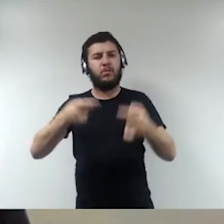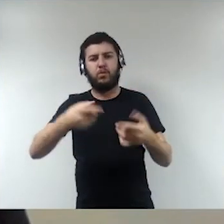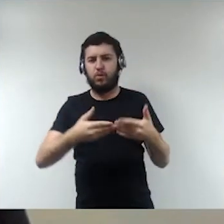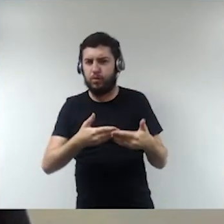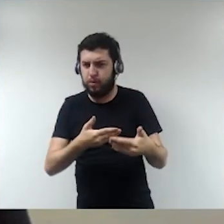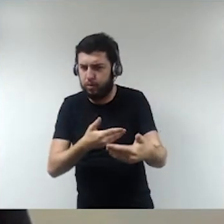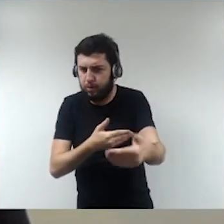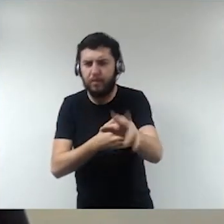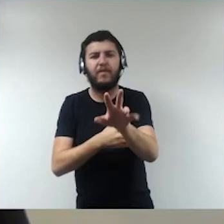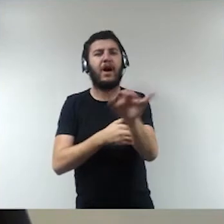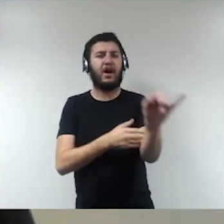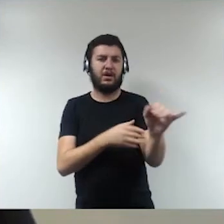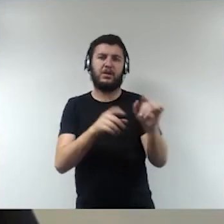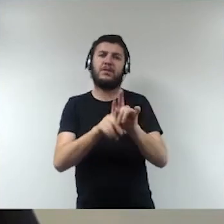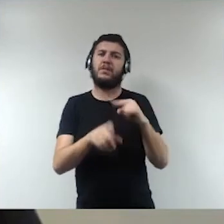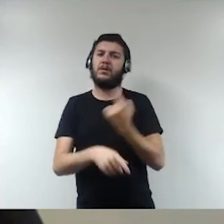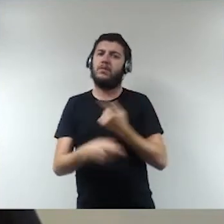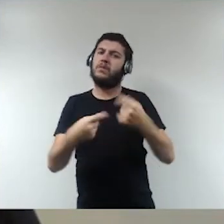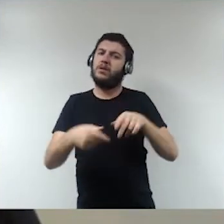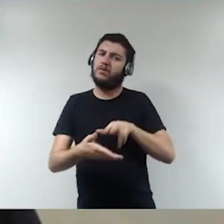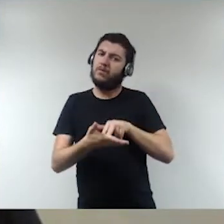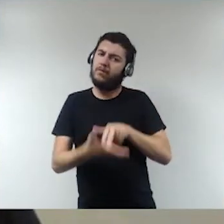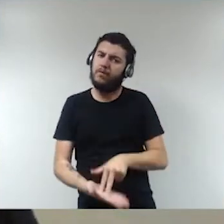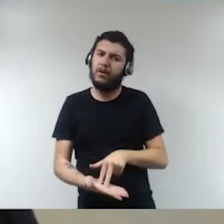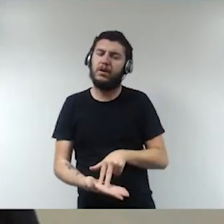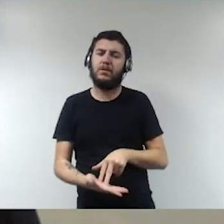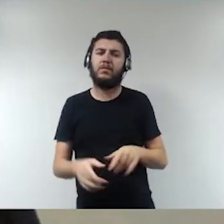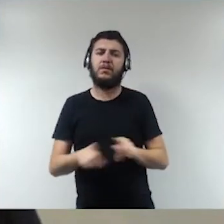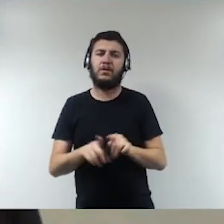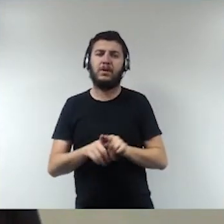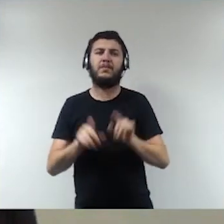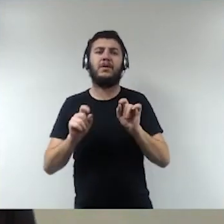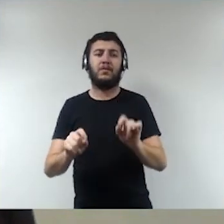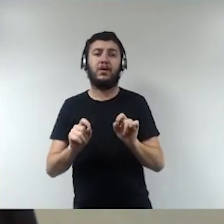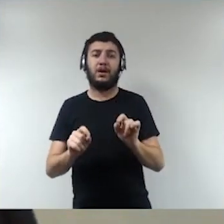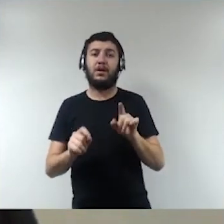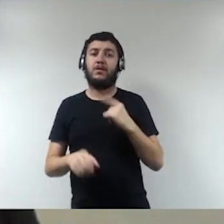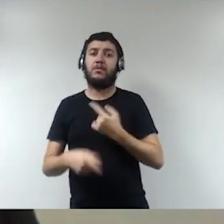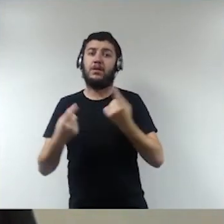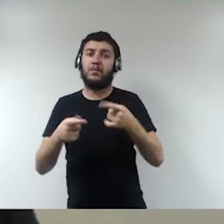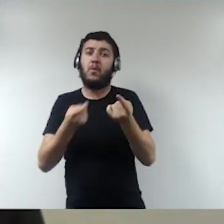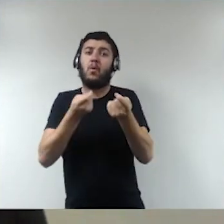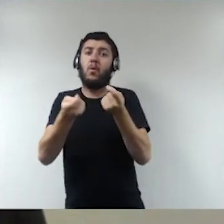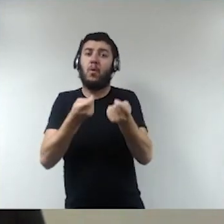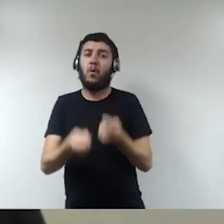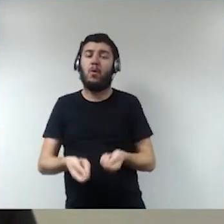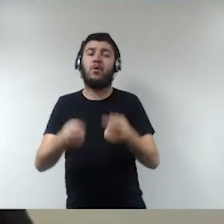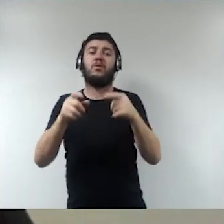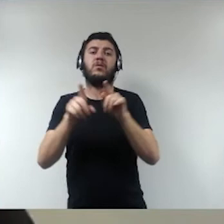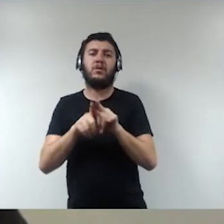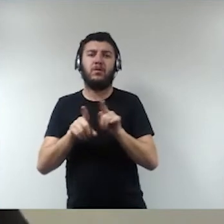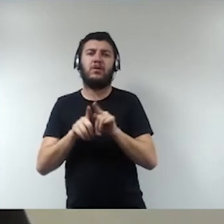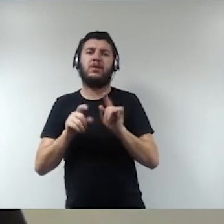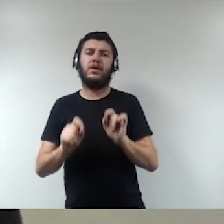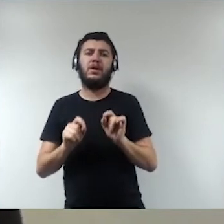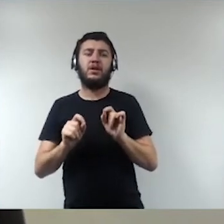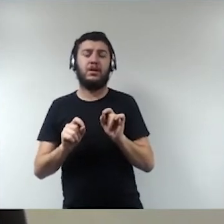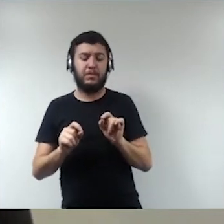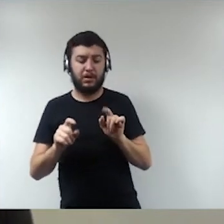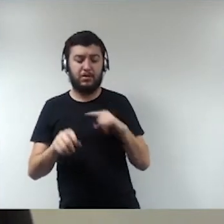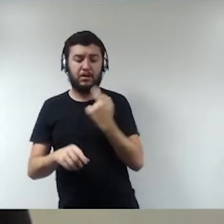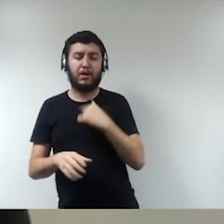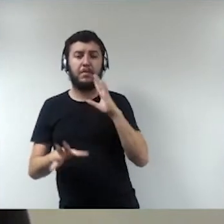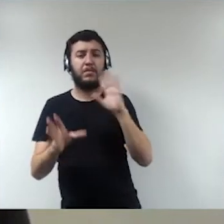ter que ter muita firmeza e também vamos ter que ter muita temperança e ponderação. Todos nós, advocacia, Ministério Público,